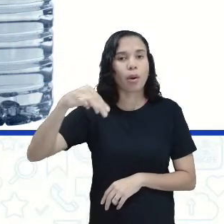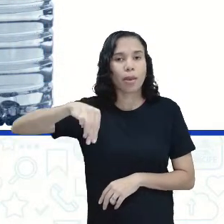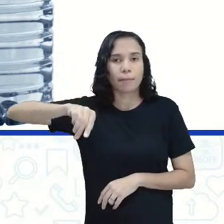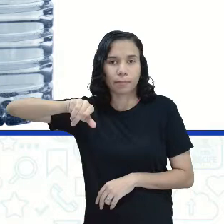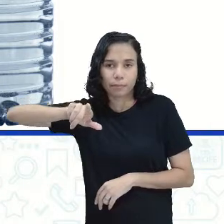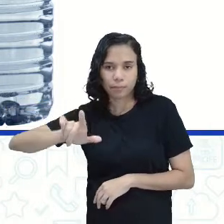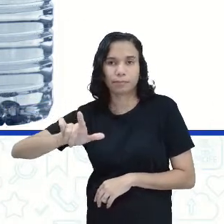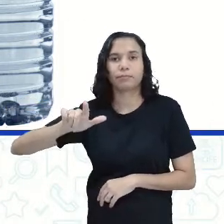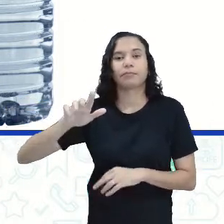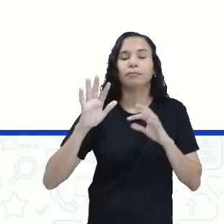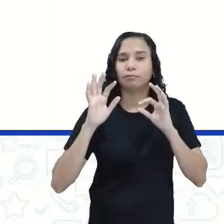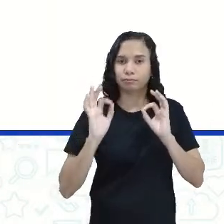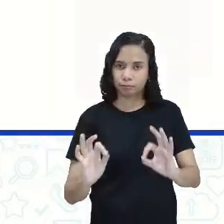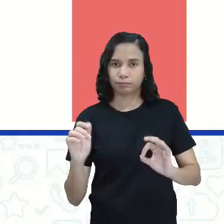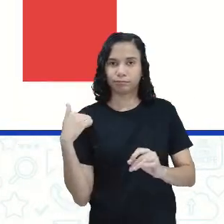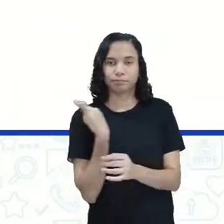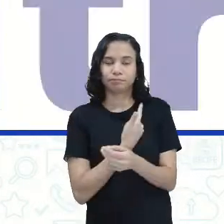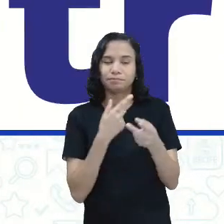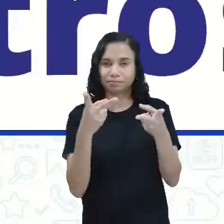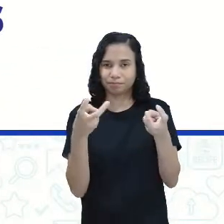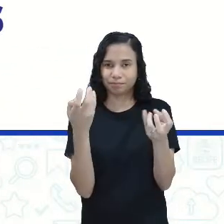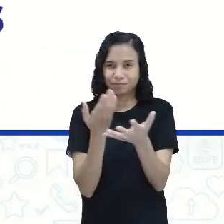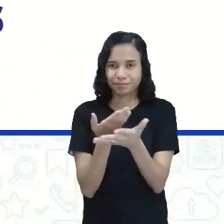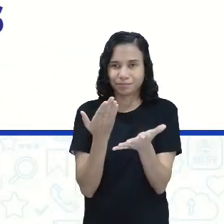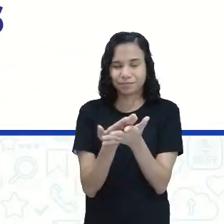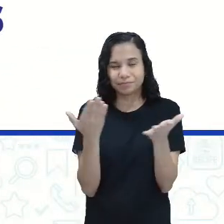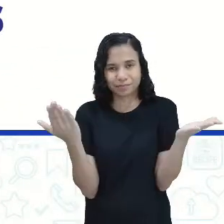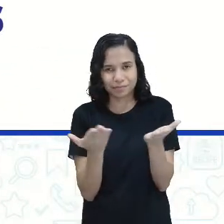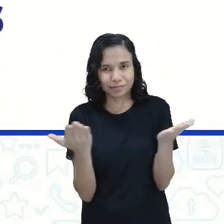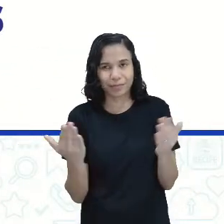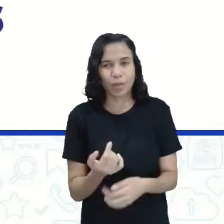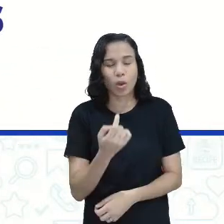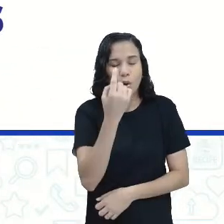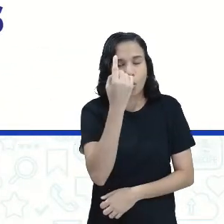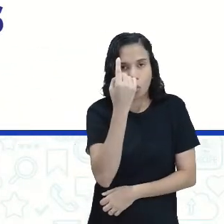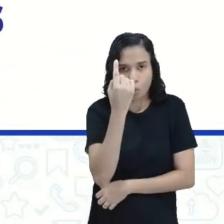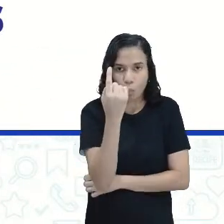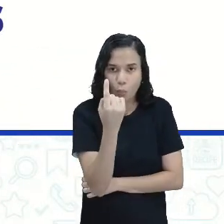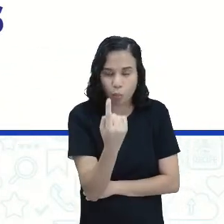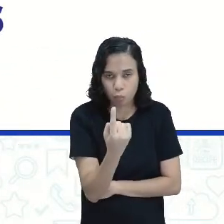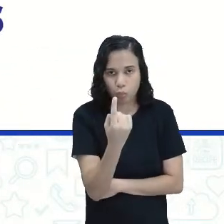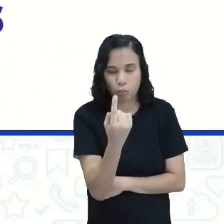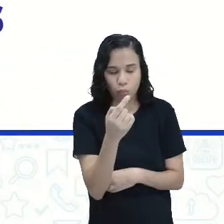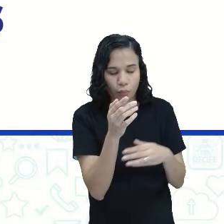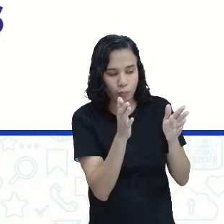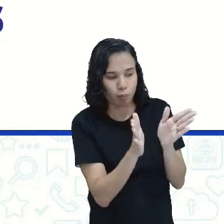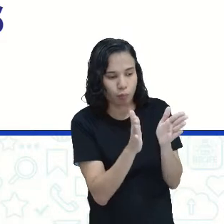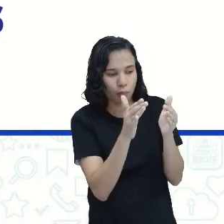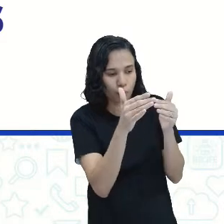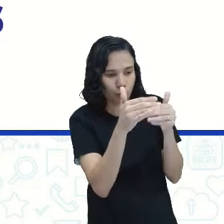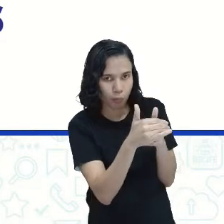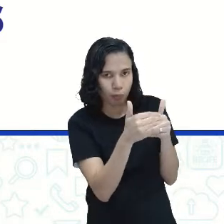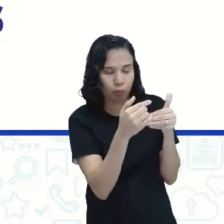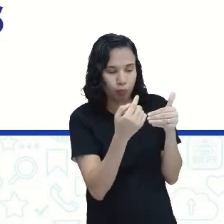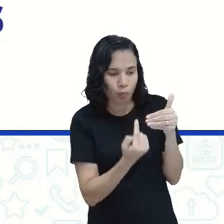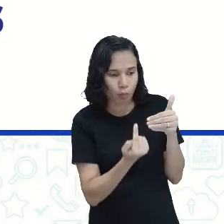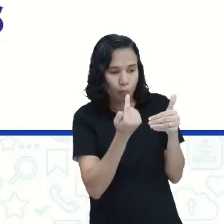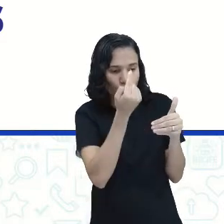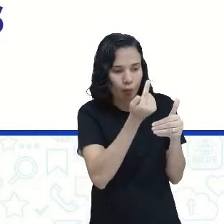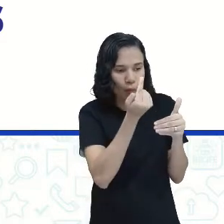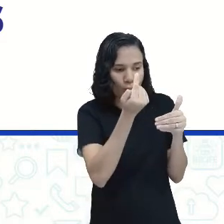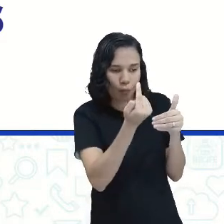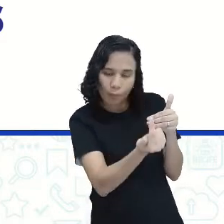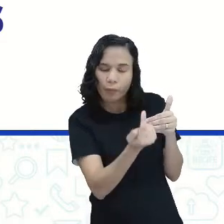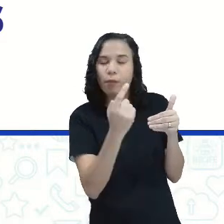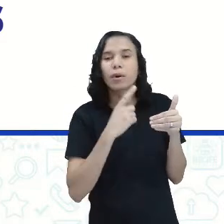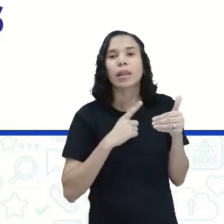A gente vai ver como é que percebe isso aí na aula de hoje. Então, um cubo em si, de lado 1 metro, eu